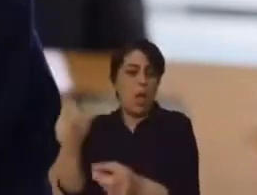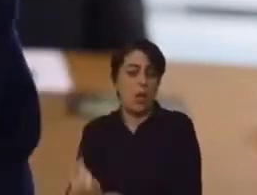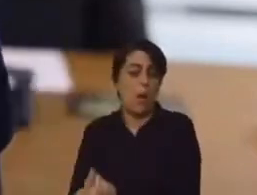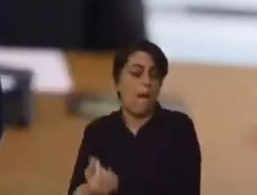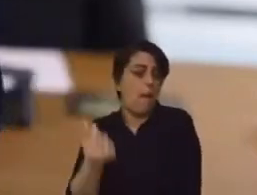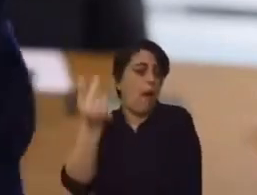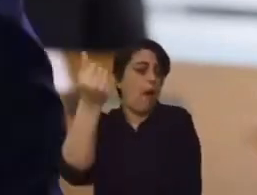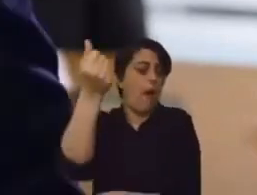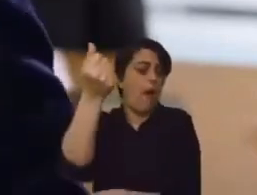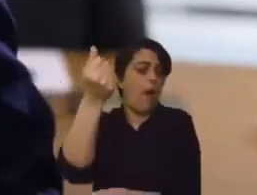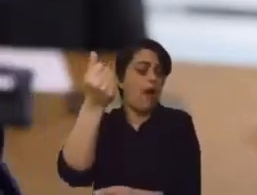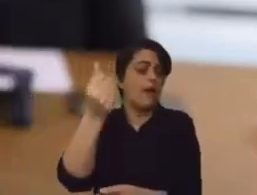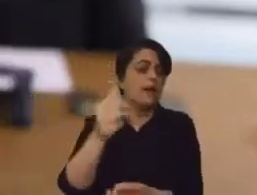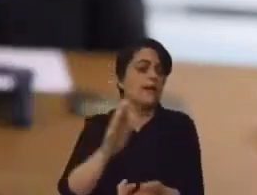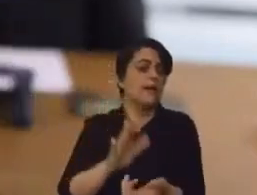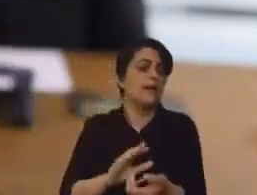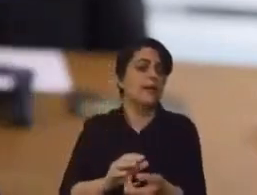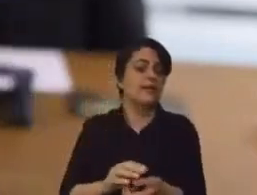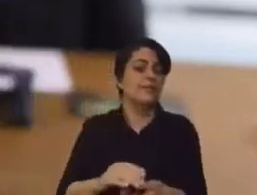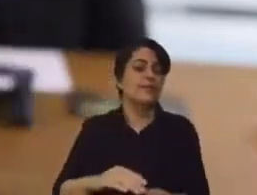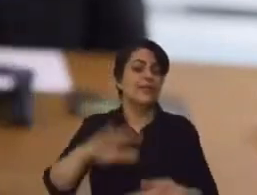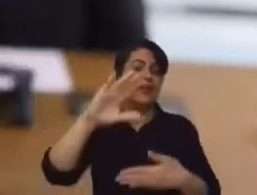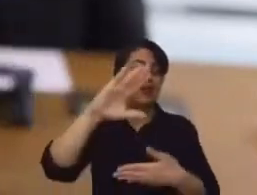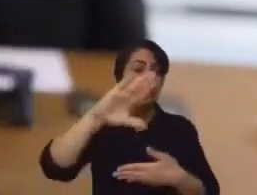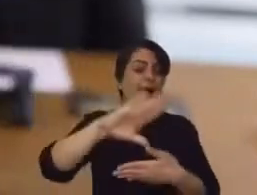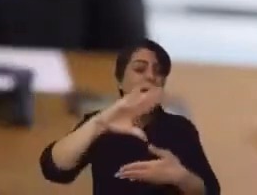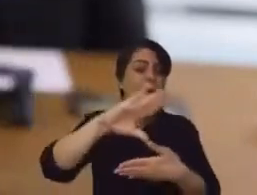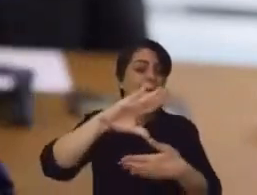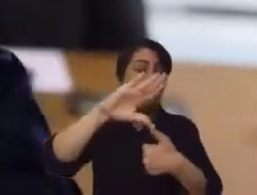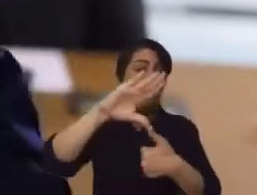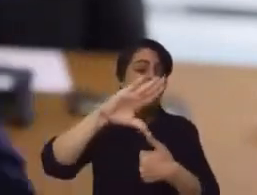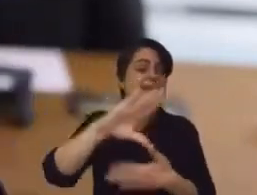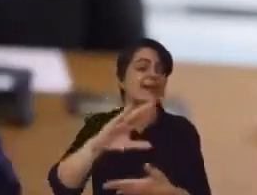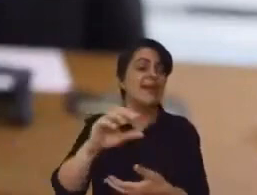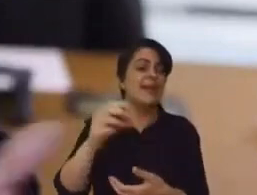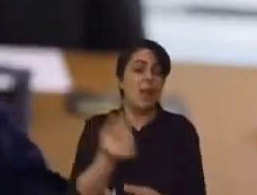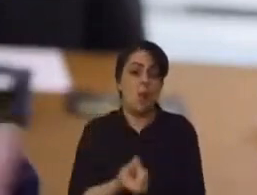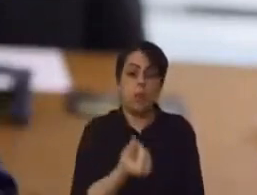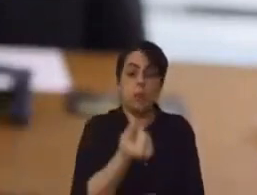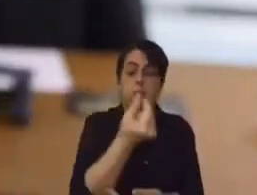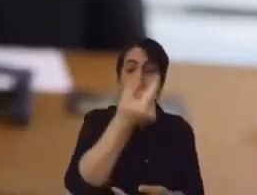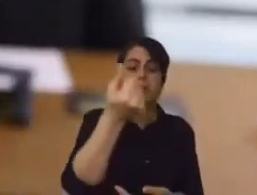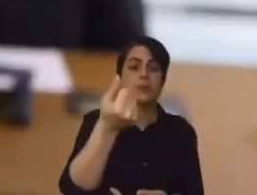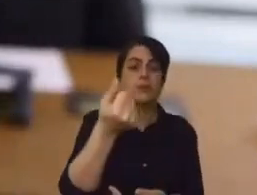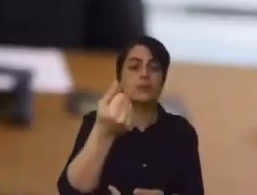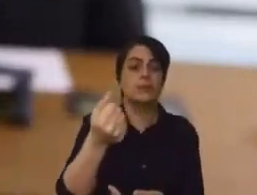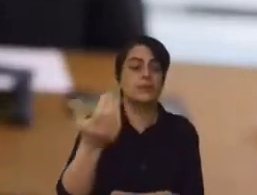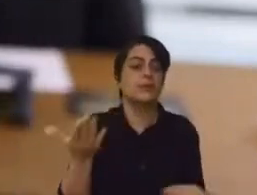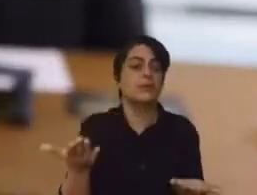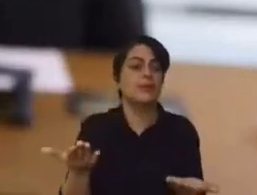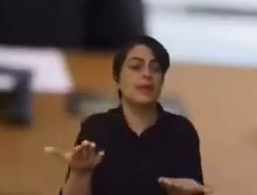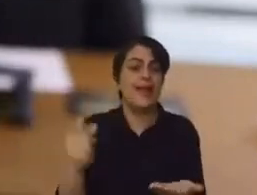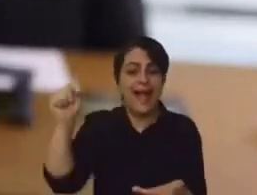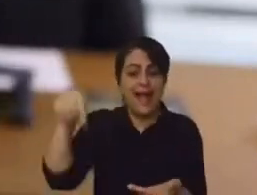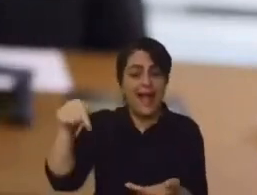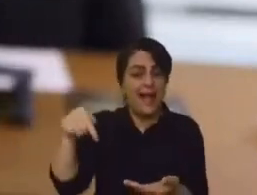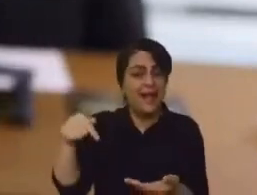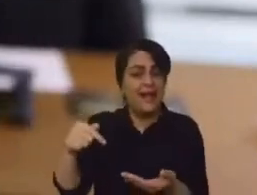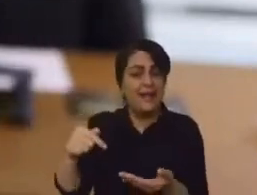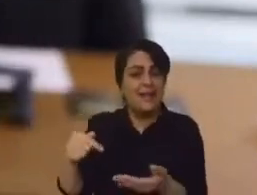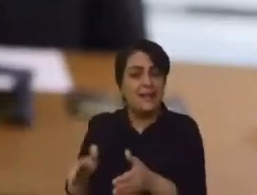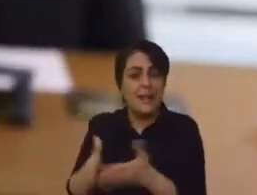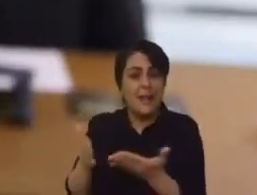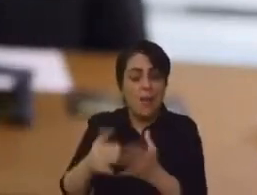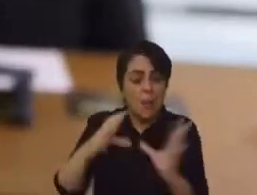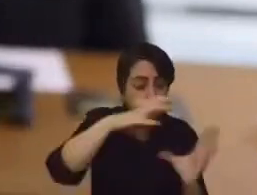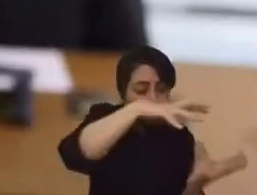de riqueza na América Latina, aumentou a acumulação de riqueza no Brasil e aumentou a pobreza em todo o mundo. Então